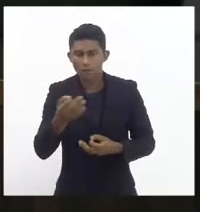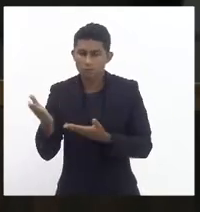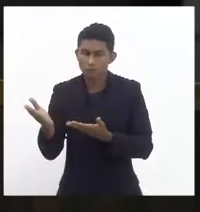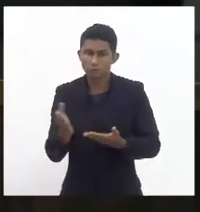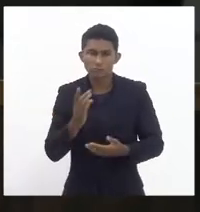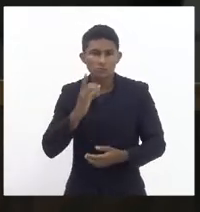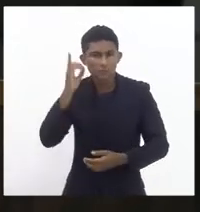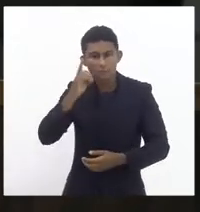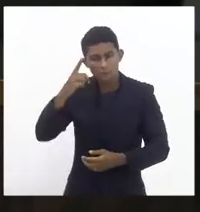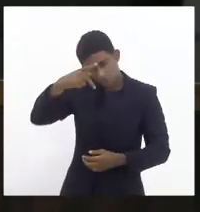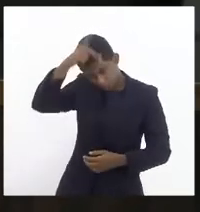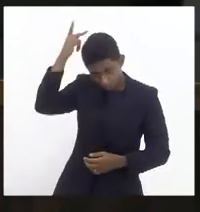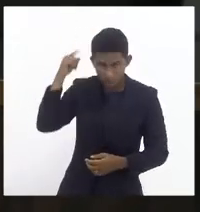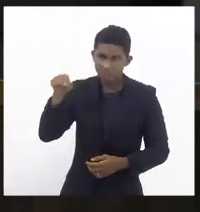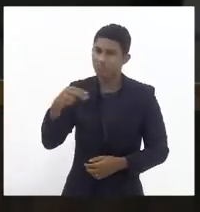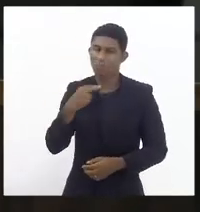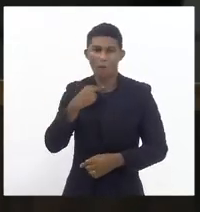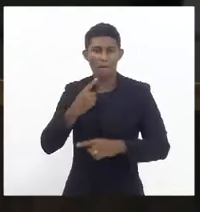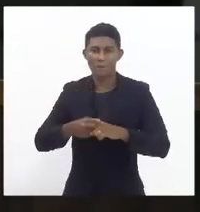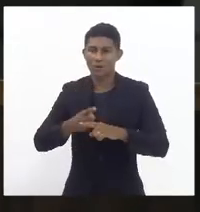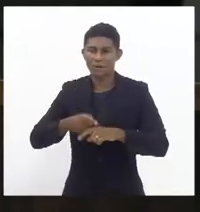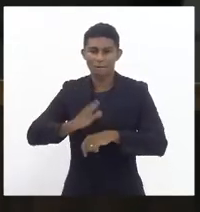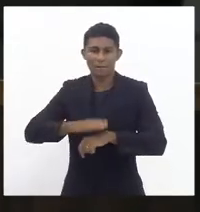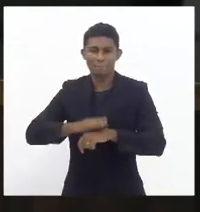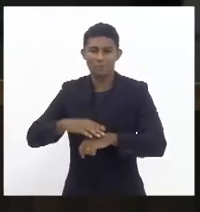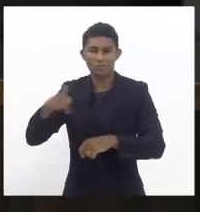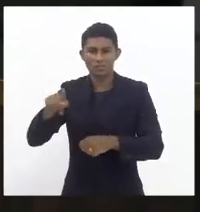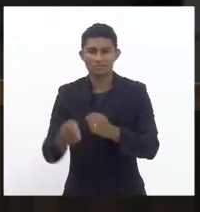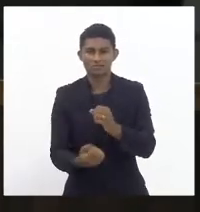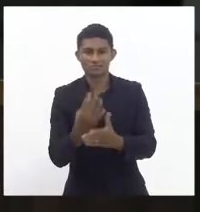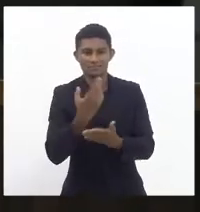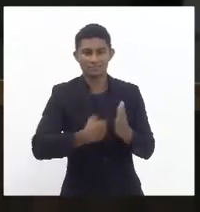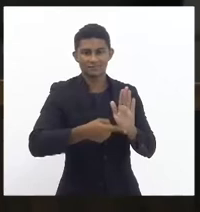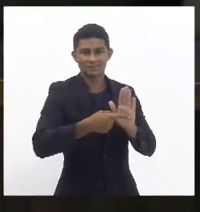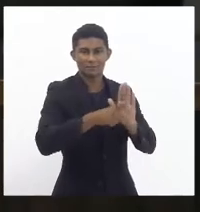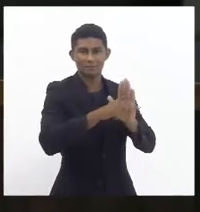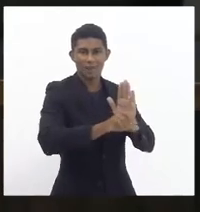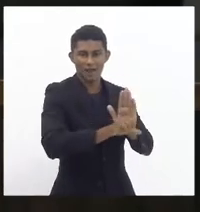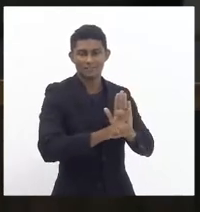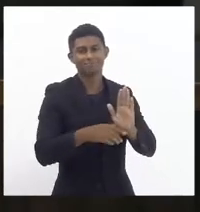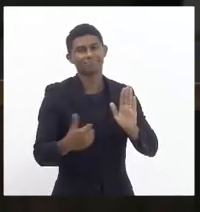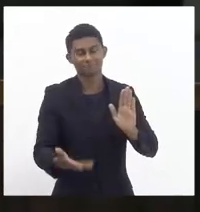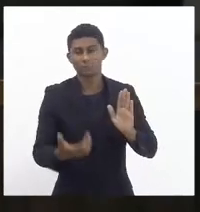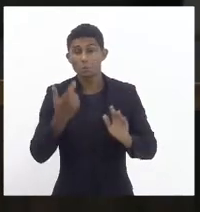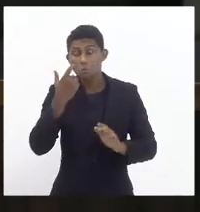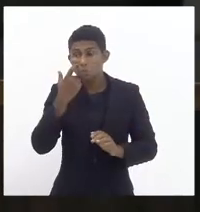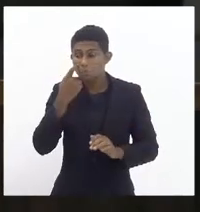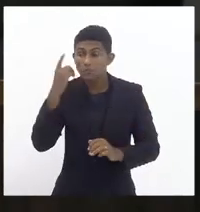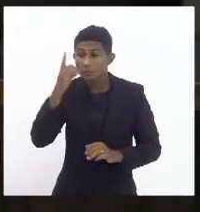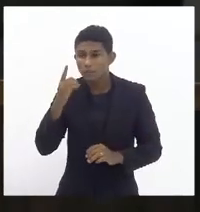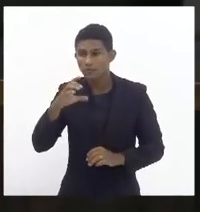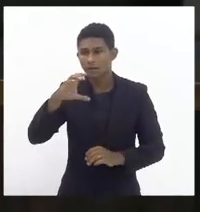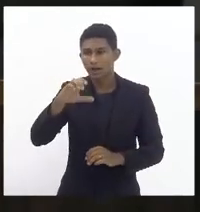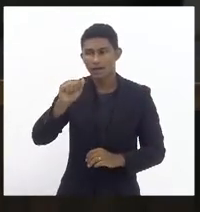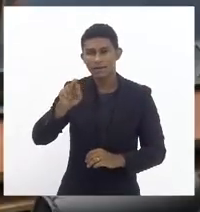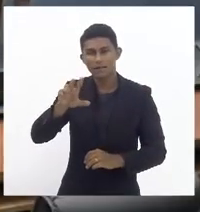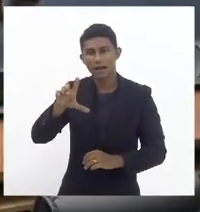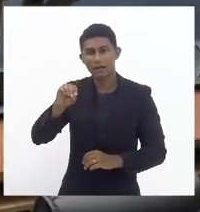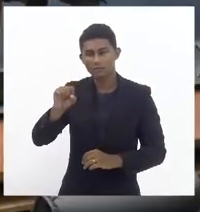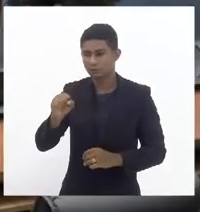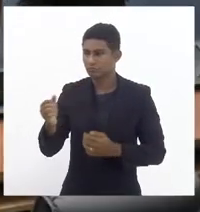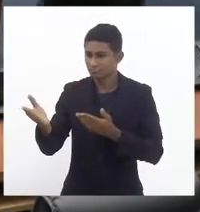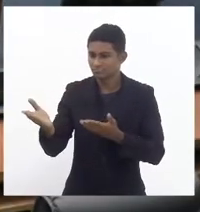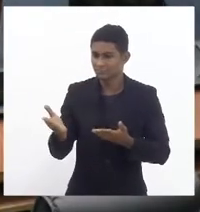Paulo na um instante não pode querer autor o Cadu Carlos minc